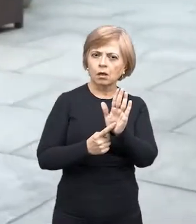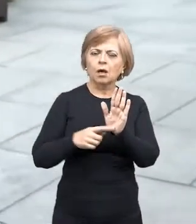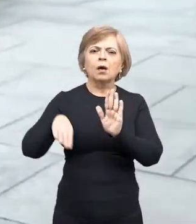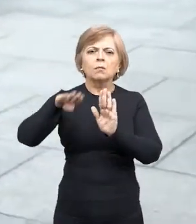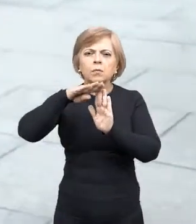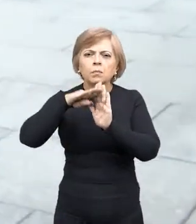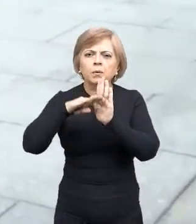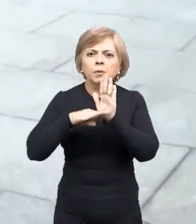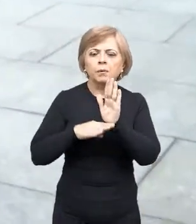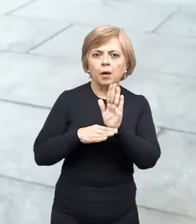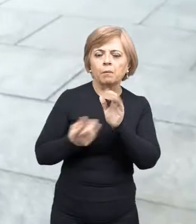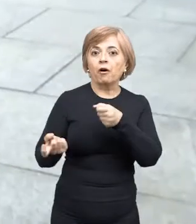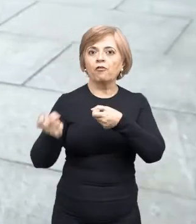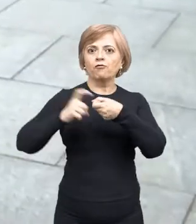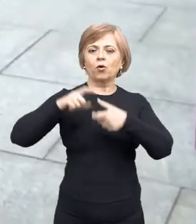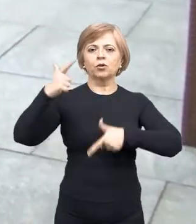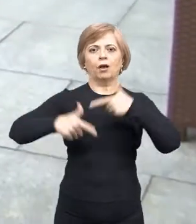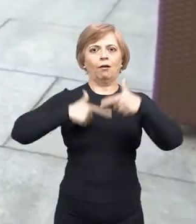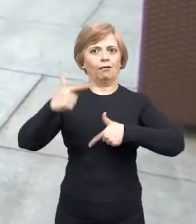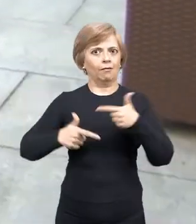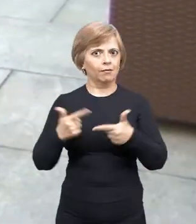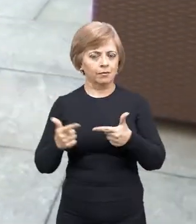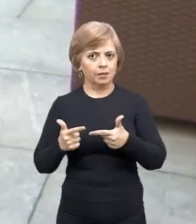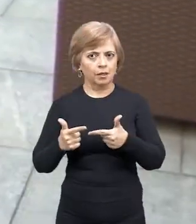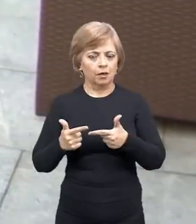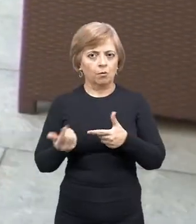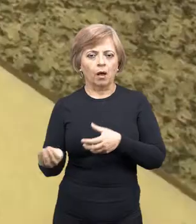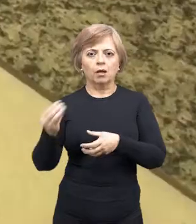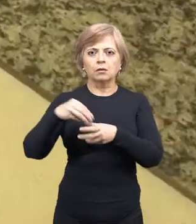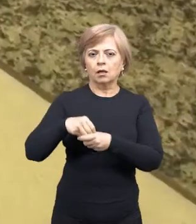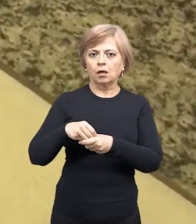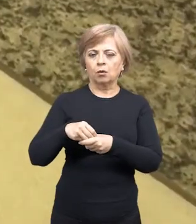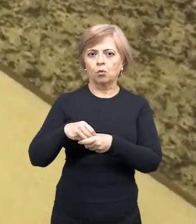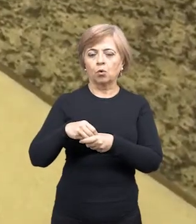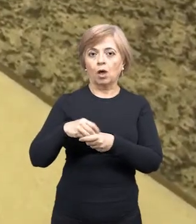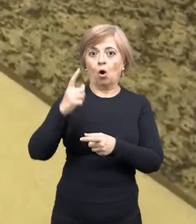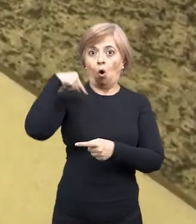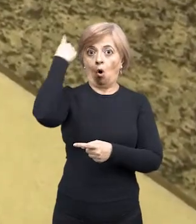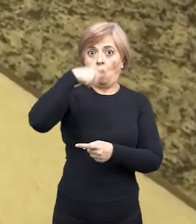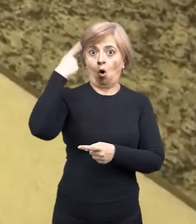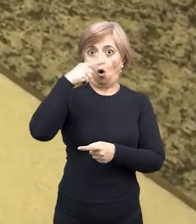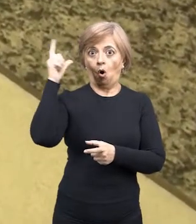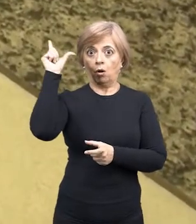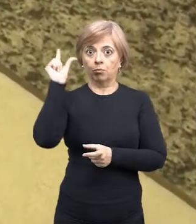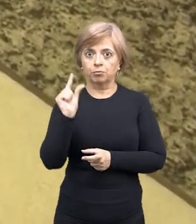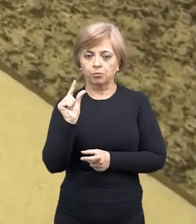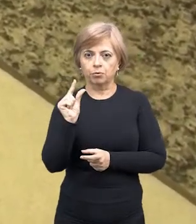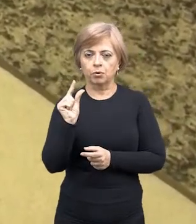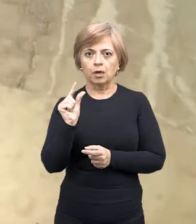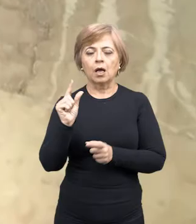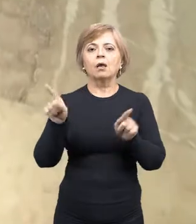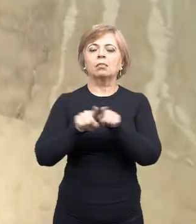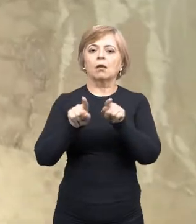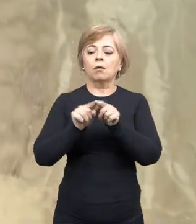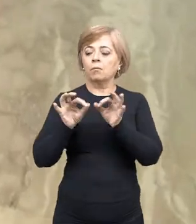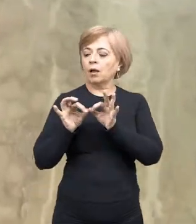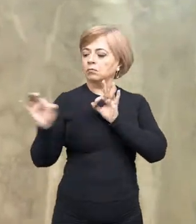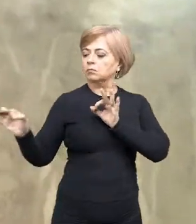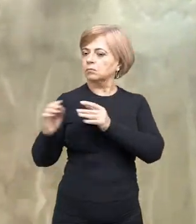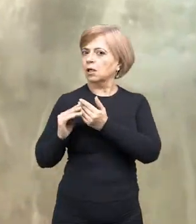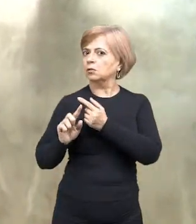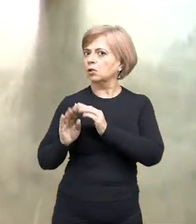a retomada das atividades, como o expediente reduzido, o distanciamento mínimo entre as pessoas,